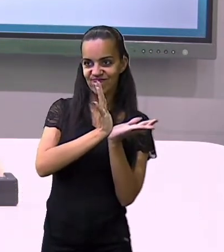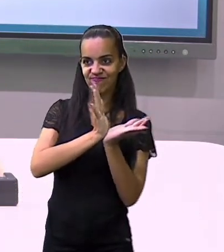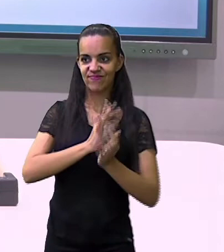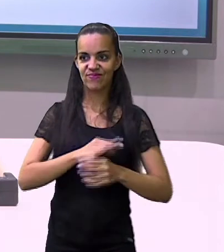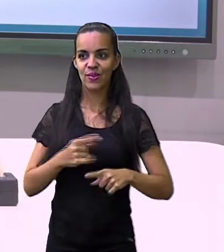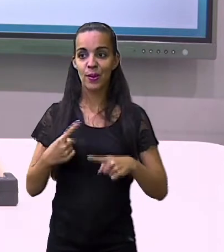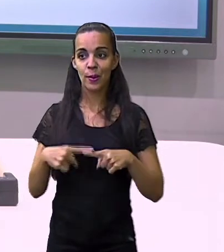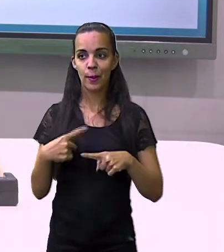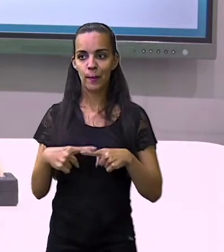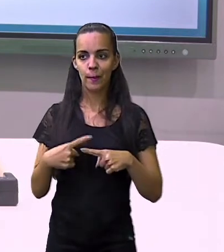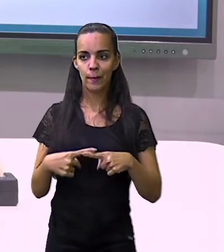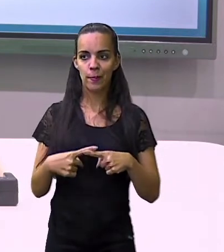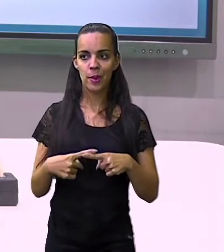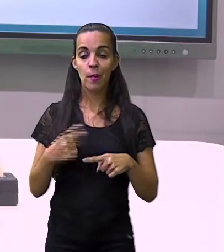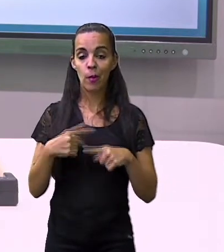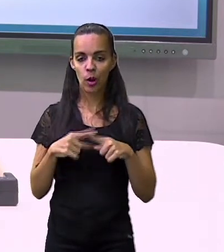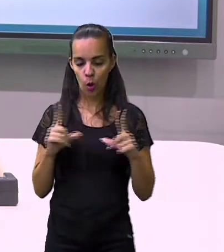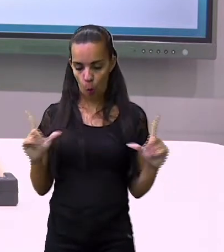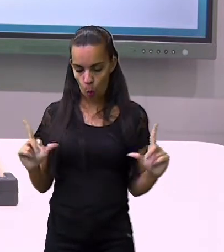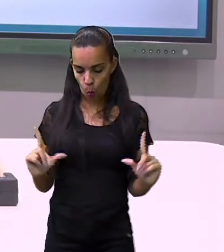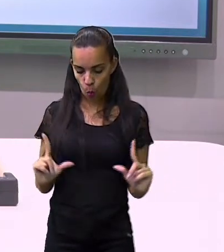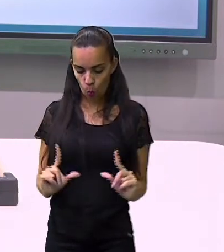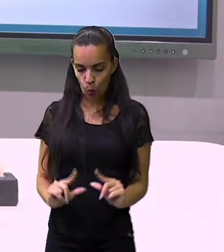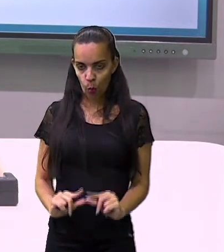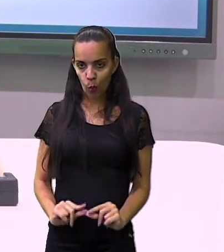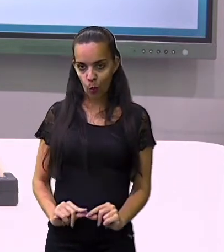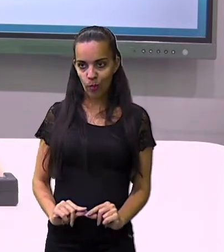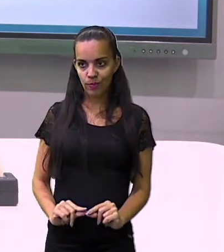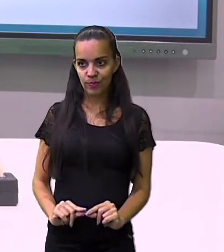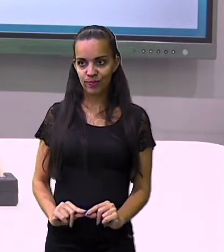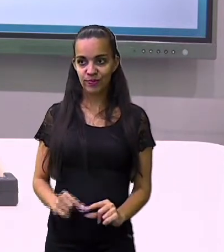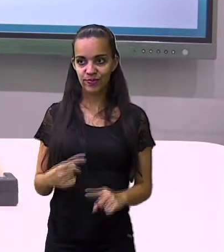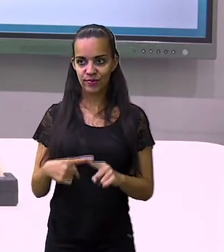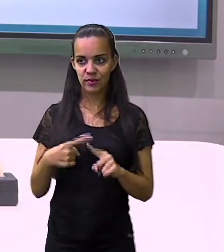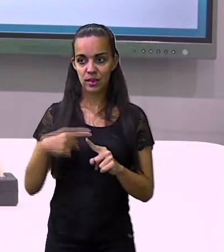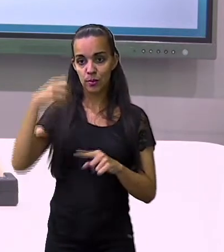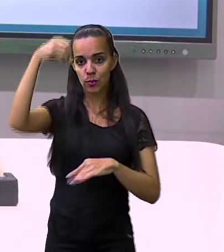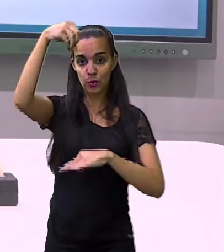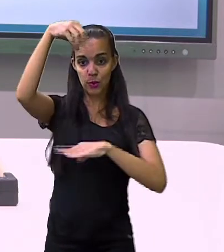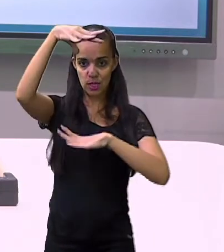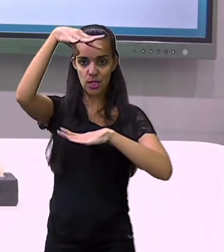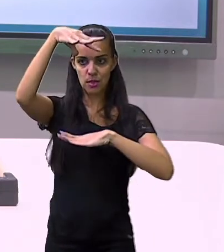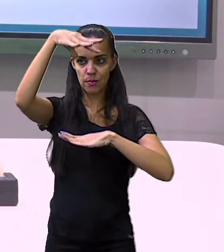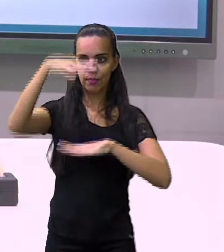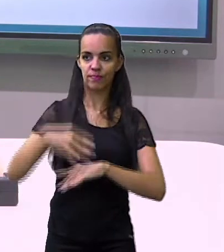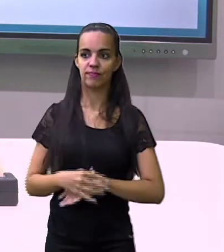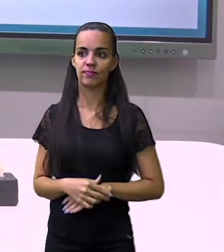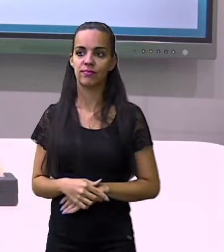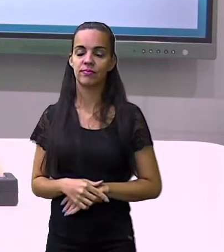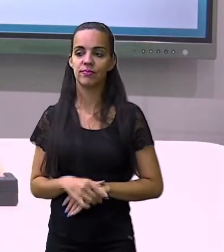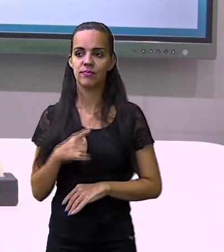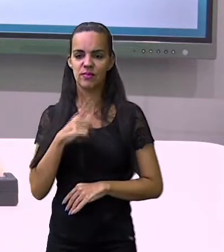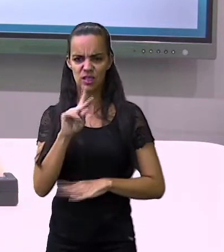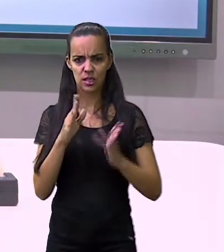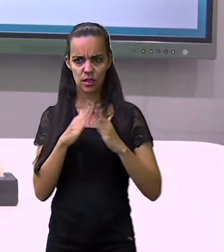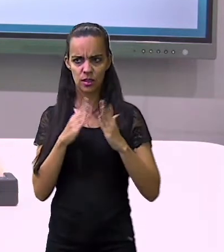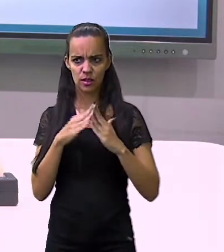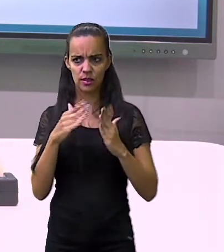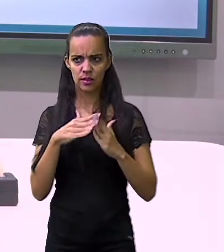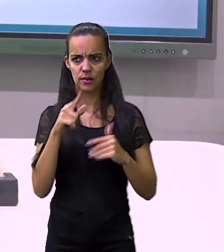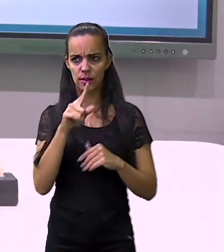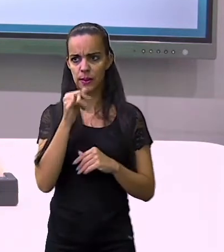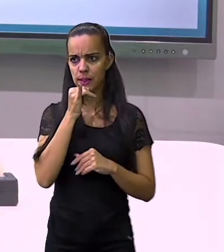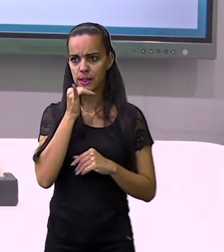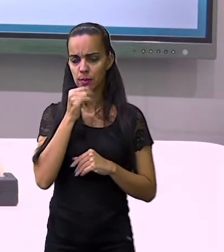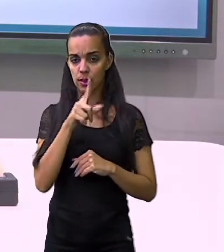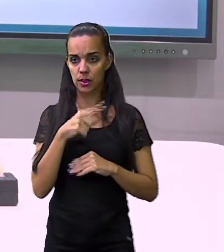porque aqui a sombra diminui. Então, se você colocar, né, faça aí depois a experiência na sua casa. Se você